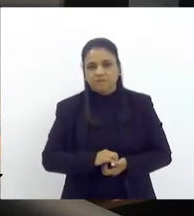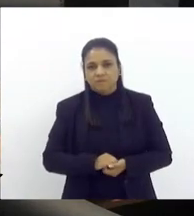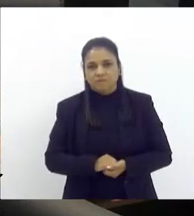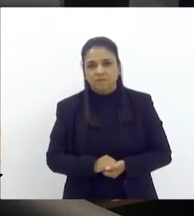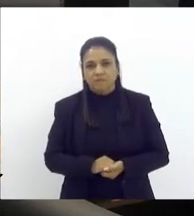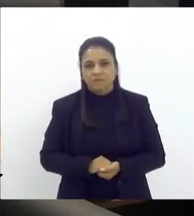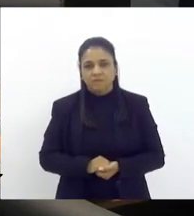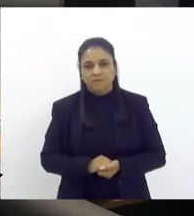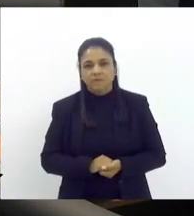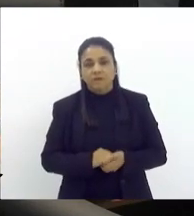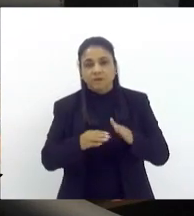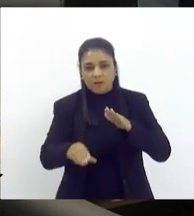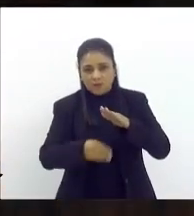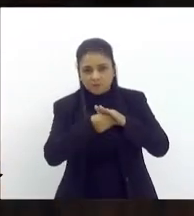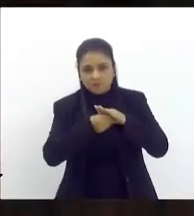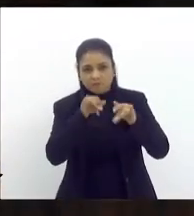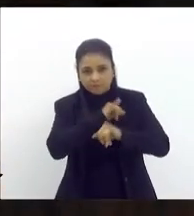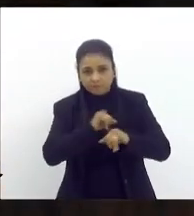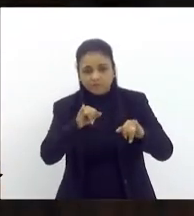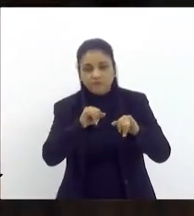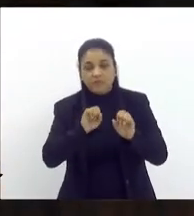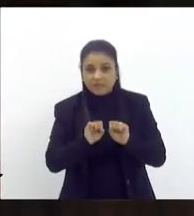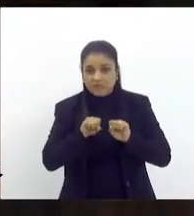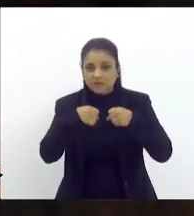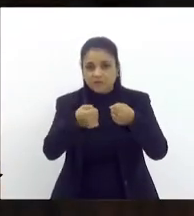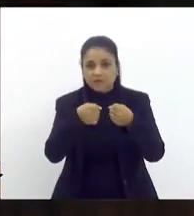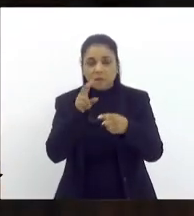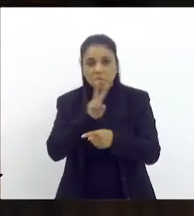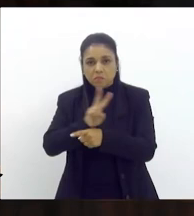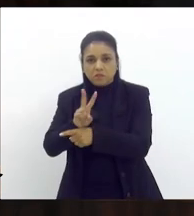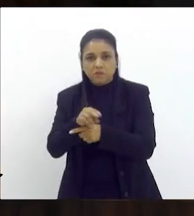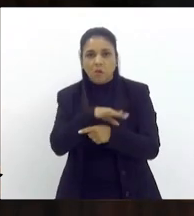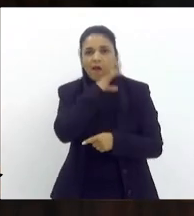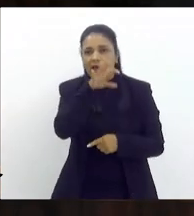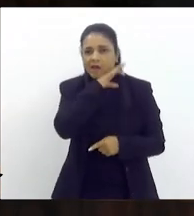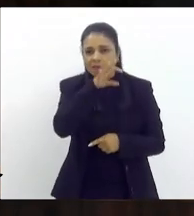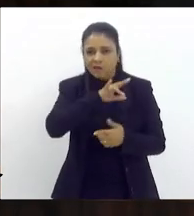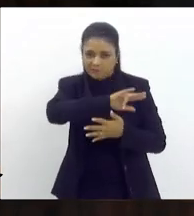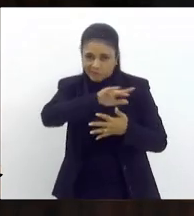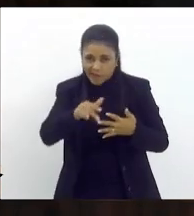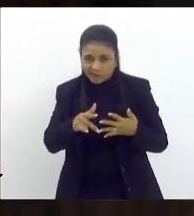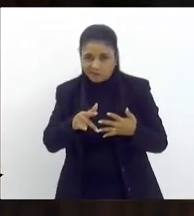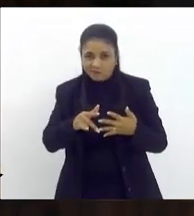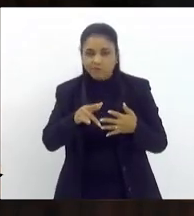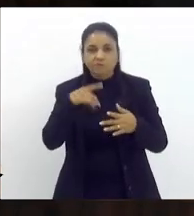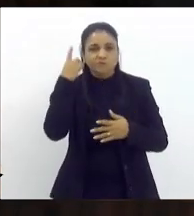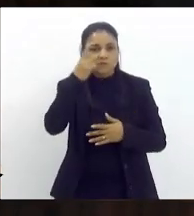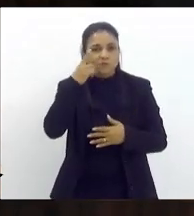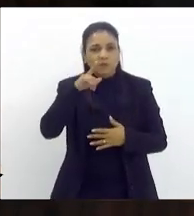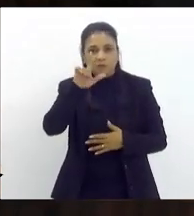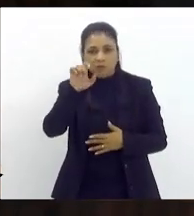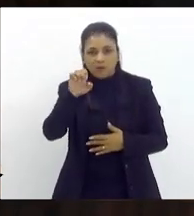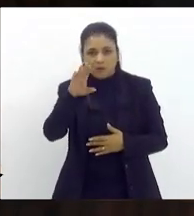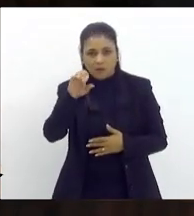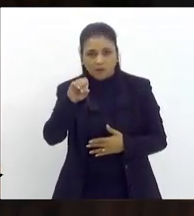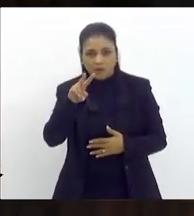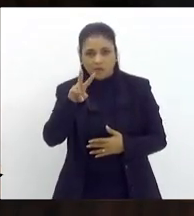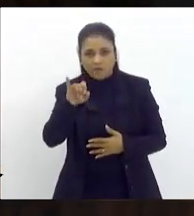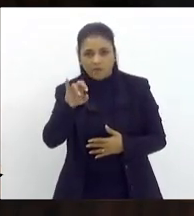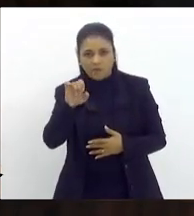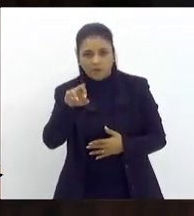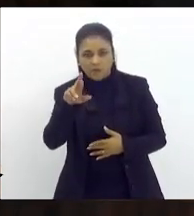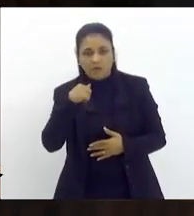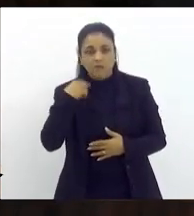para medir parecer pela comissão de defesa e proteção dos animais deputado Léo Vieira